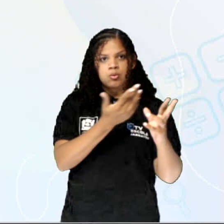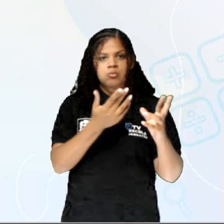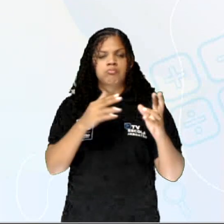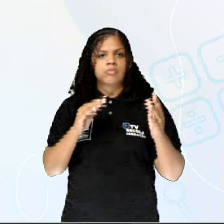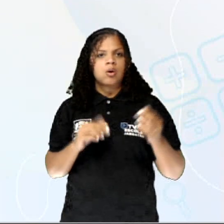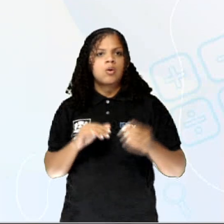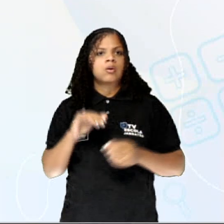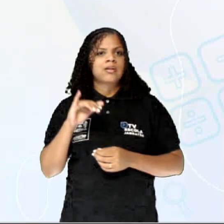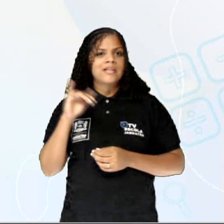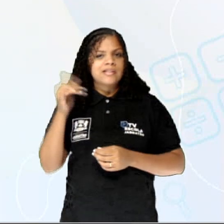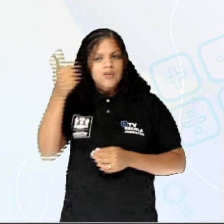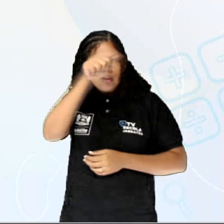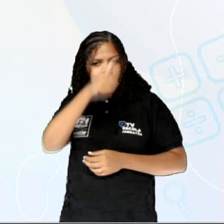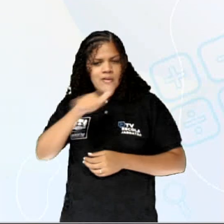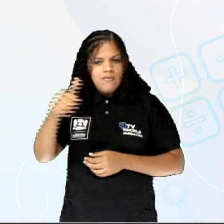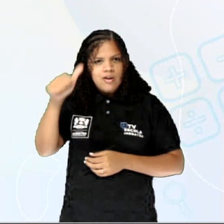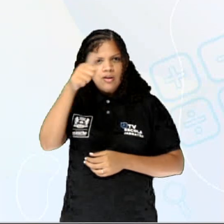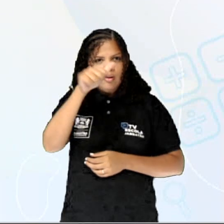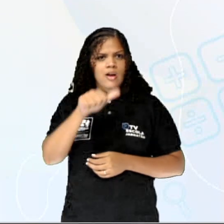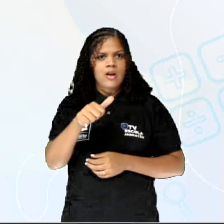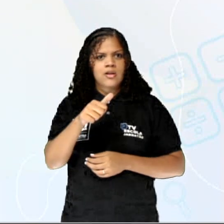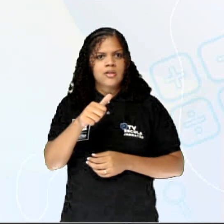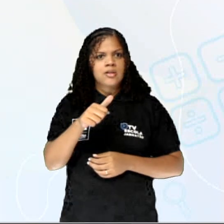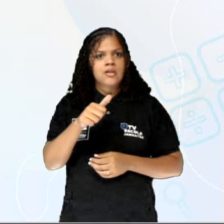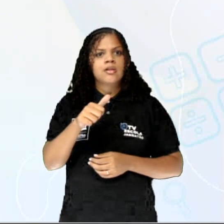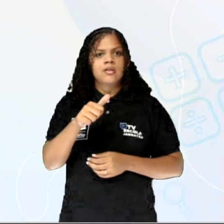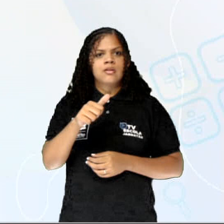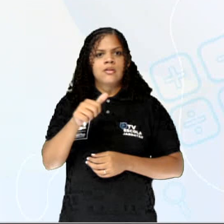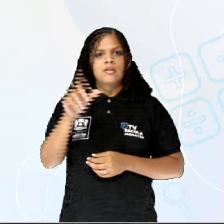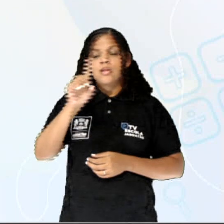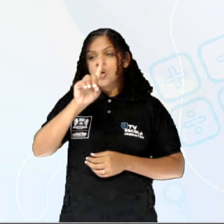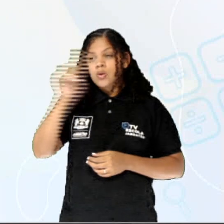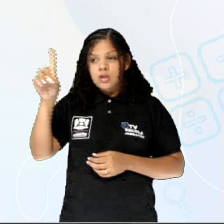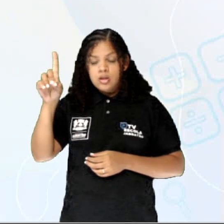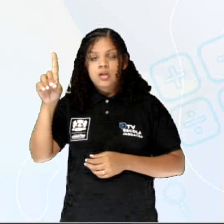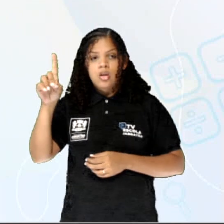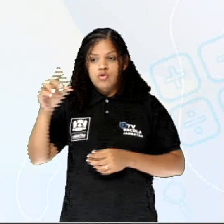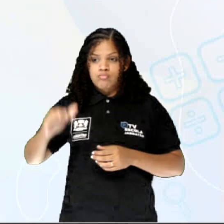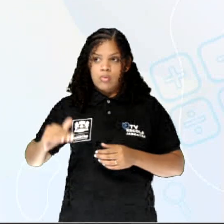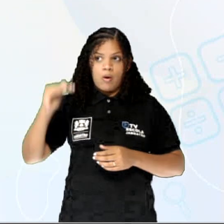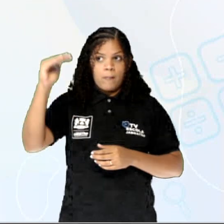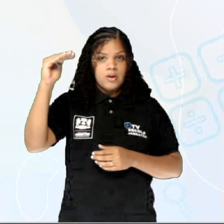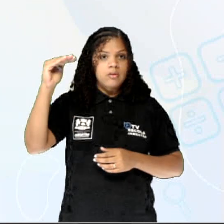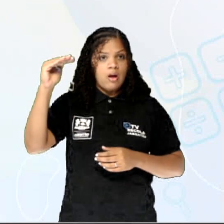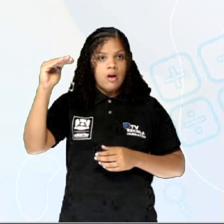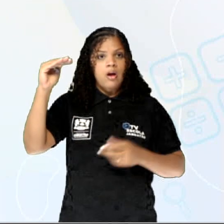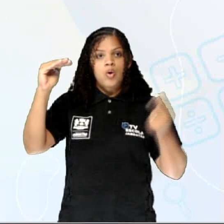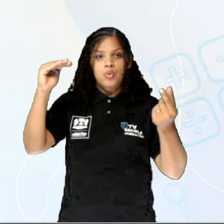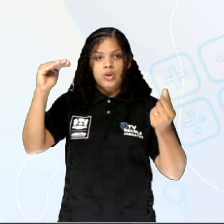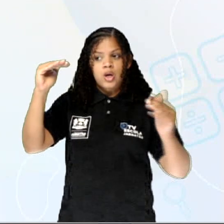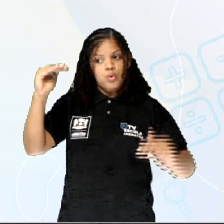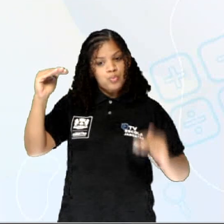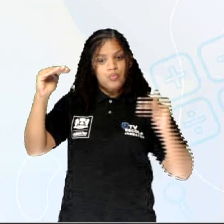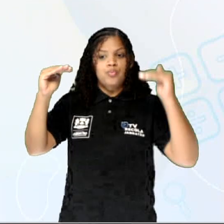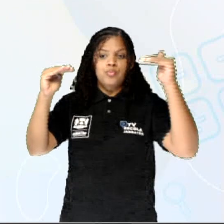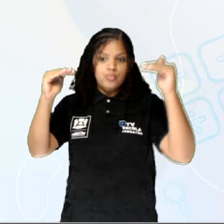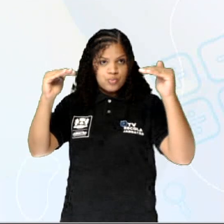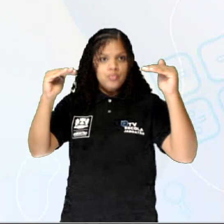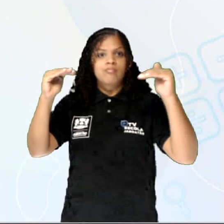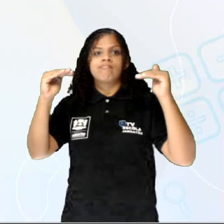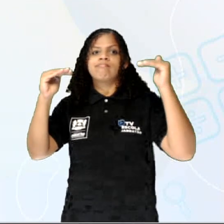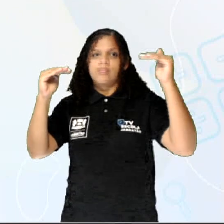então a referência vai ser a grandeza dinheiro. Então vamos pensar na situação. Se eu tenho uma pousada, certo? Tem pessoas que